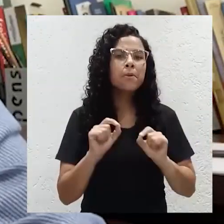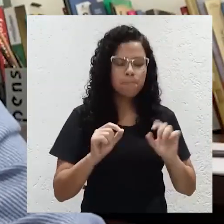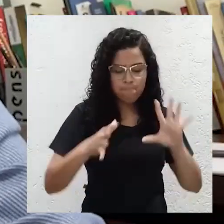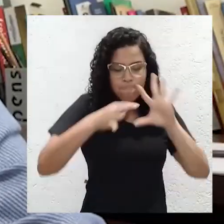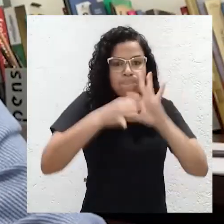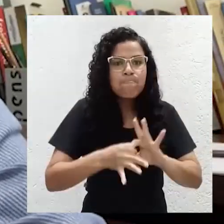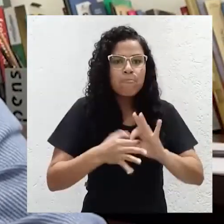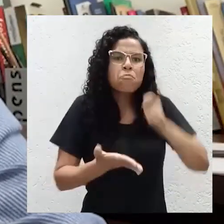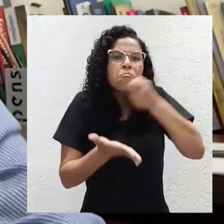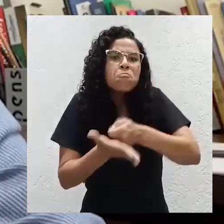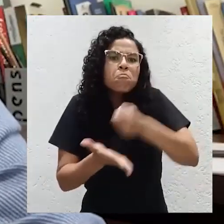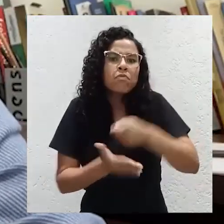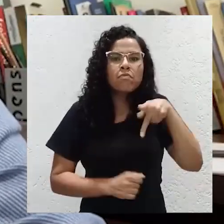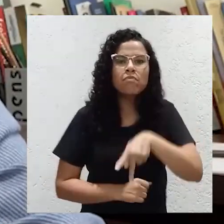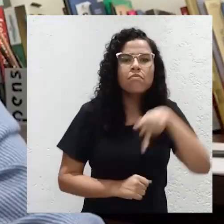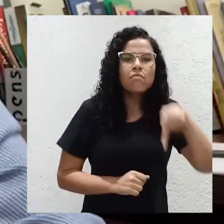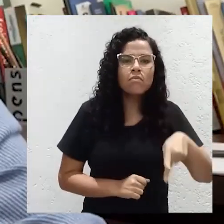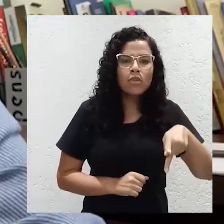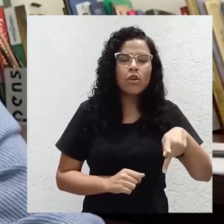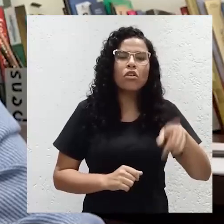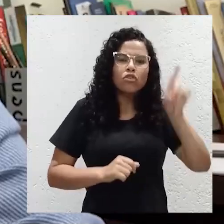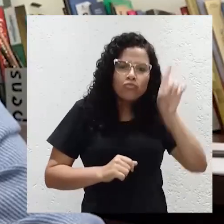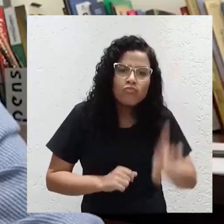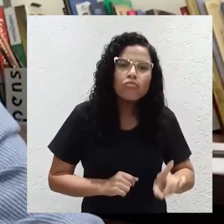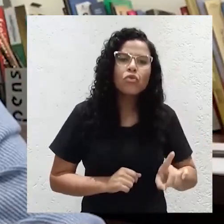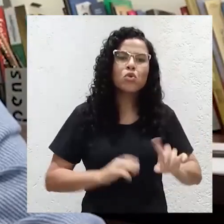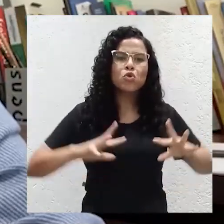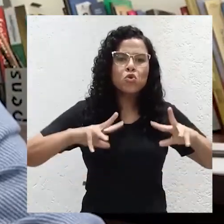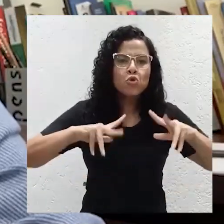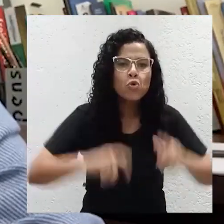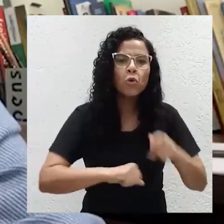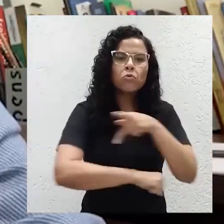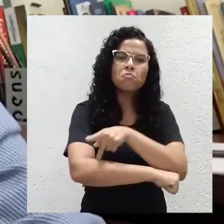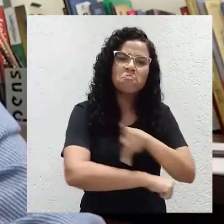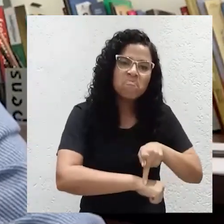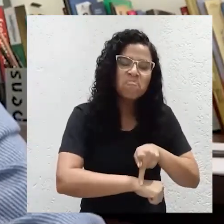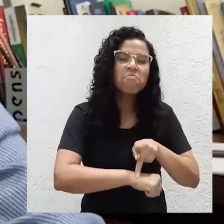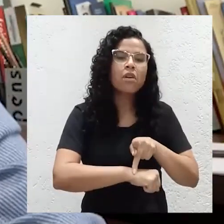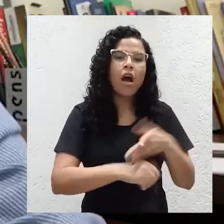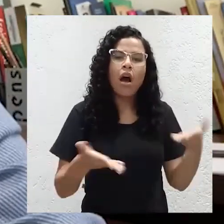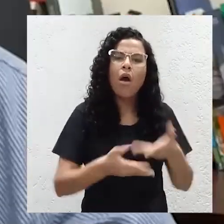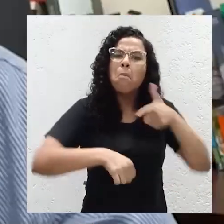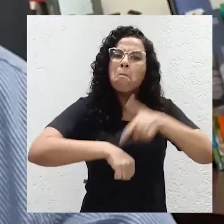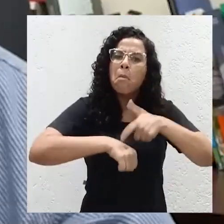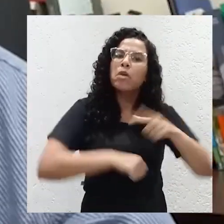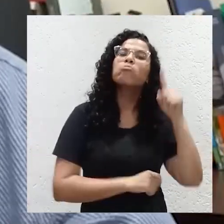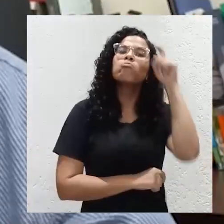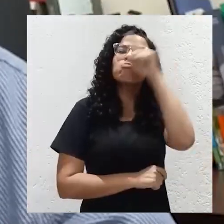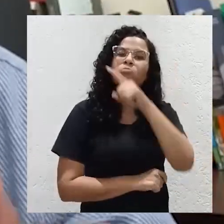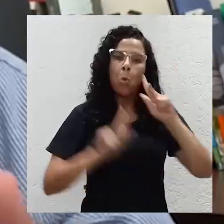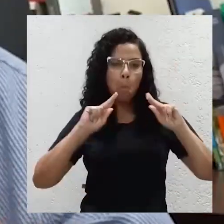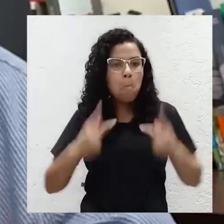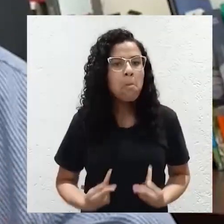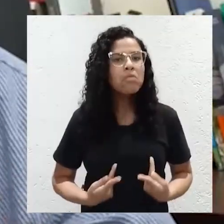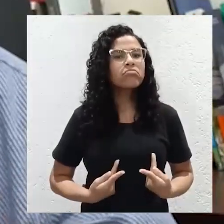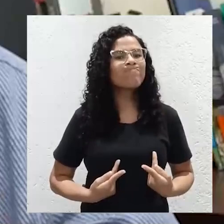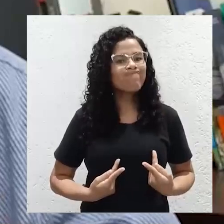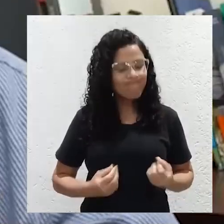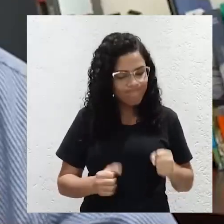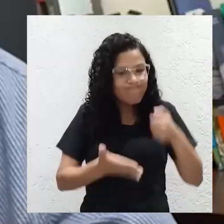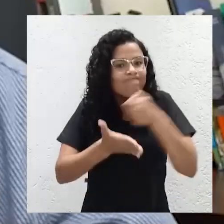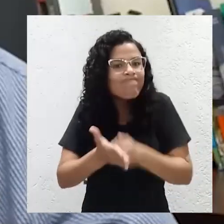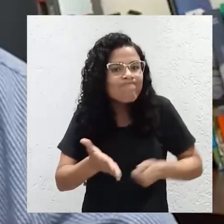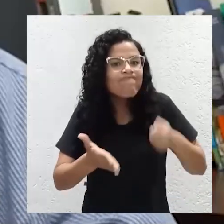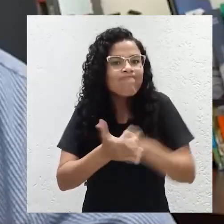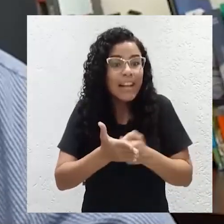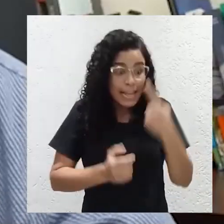foi possível graças ao comprometimento dos nossos professores, gestores e direção pedagógica. Dizem que nos momentos mais difíceis que